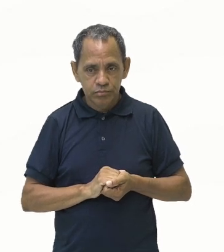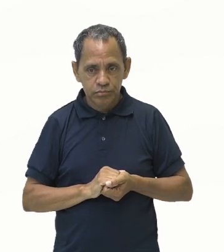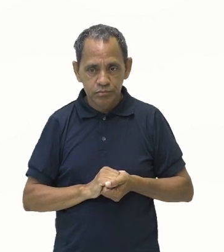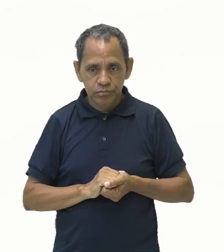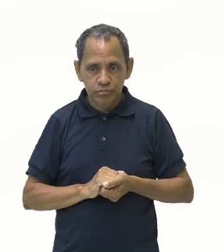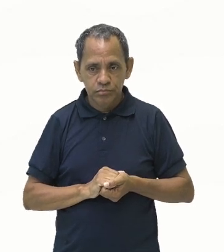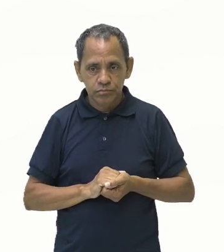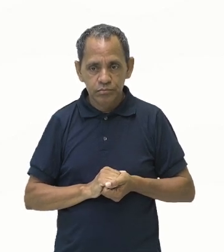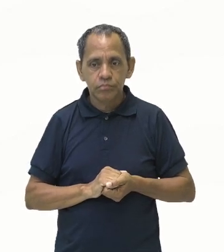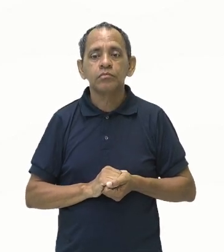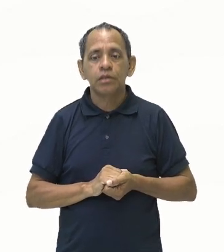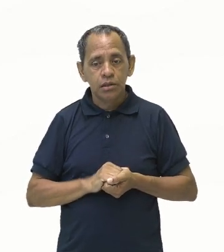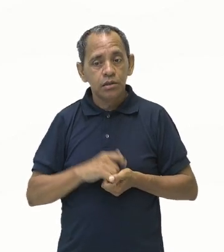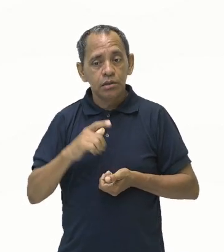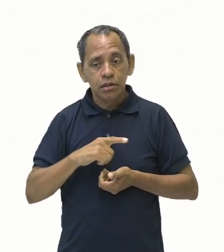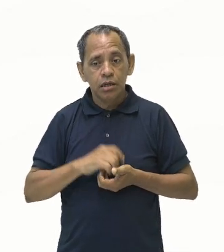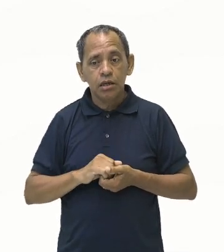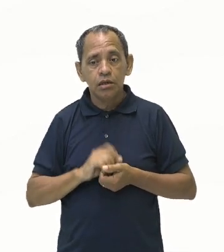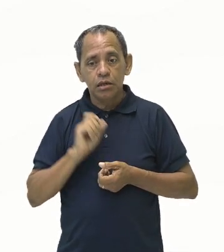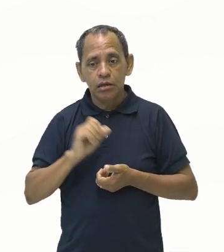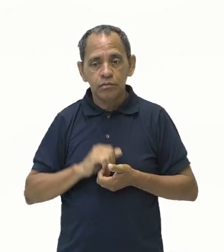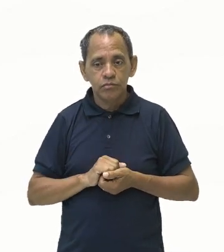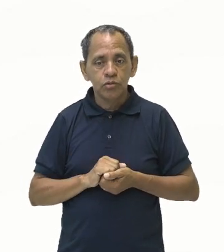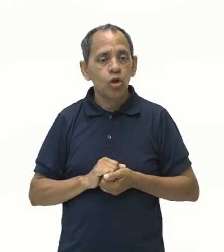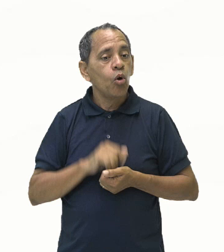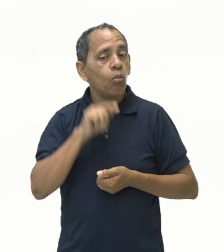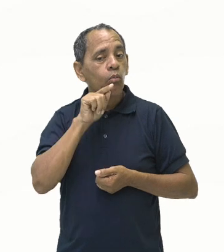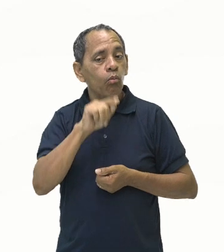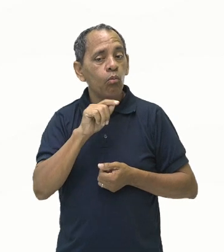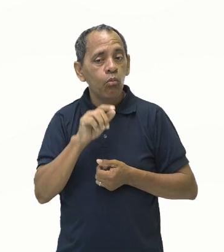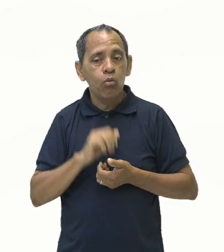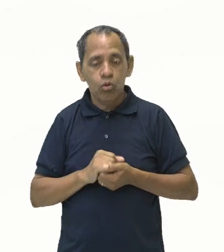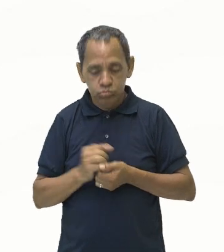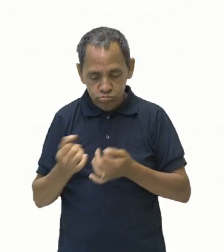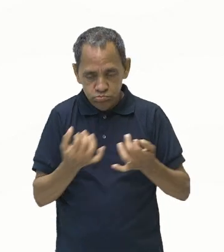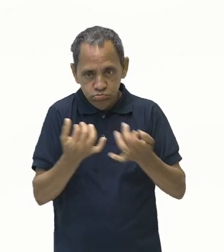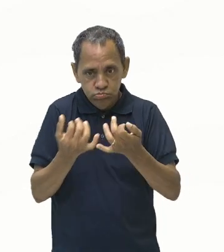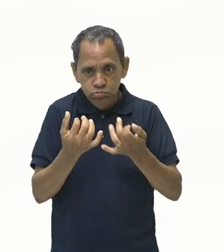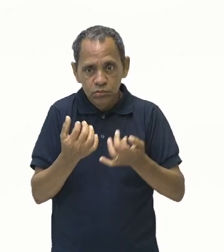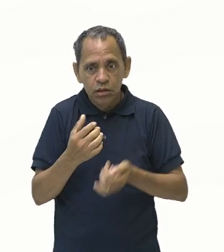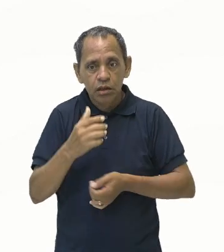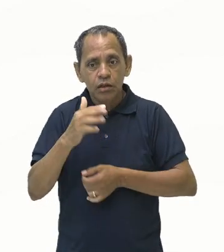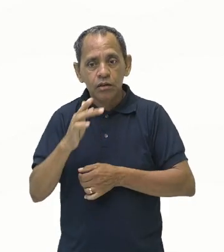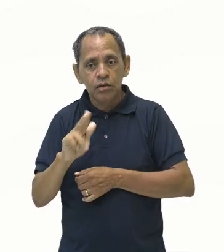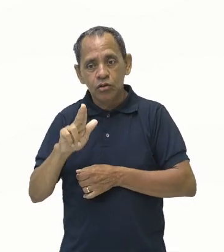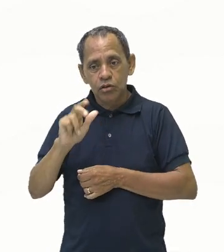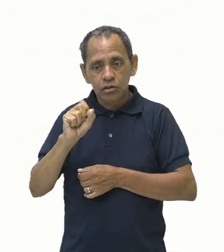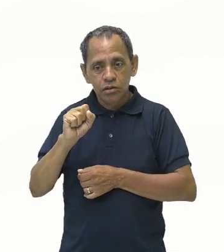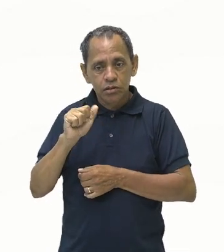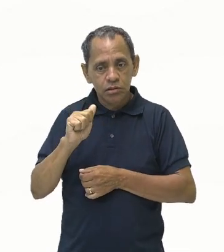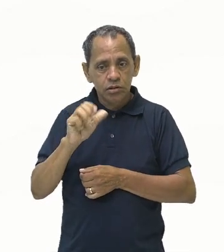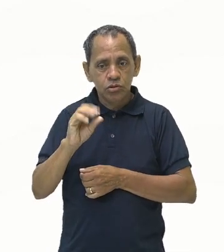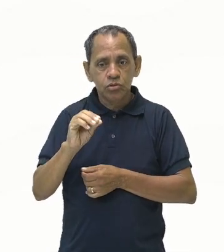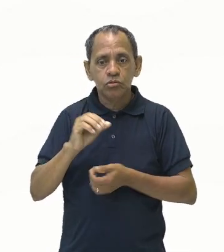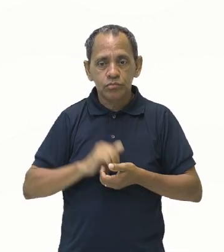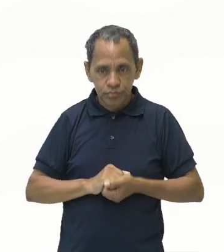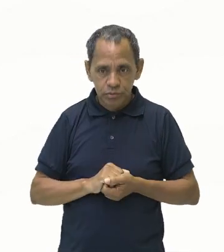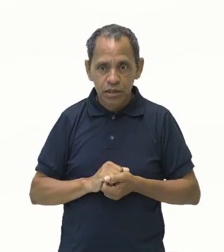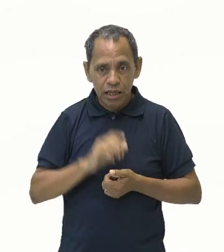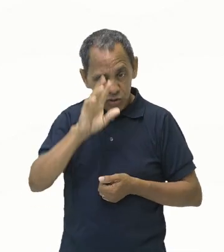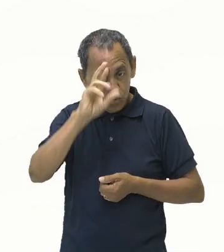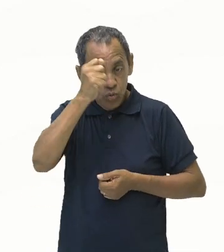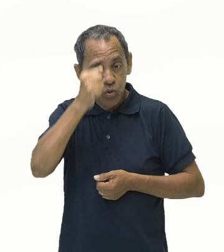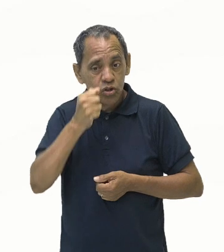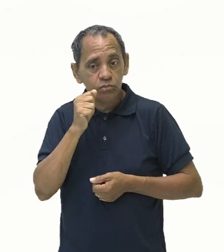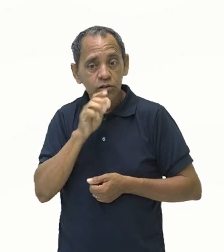ponto de fusão e de ebulição mais altos, pois as forças intermoleculares, como as forças de Van der Waals, são mais